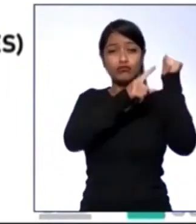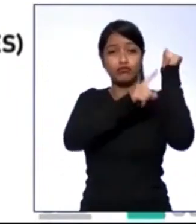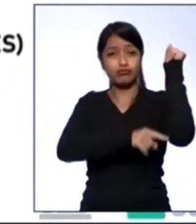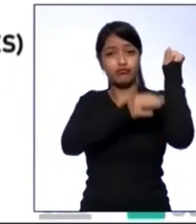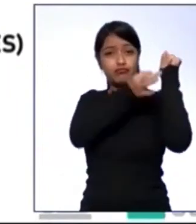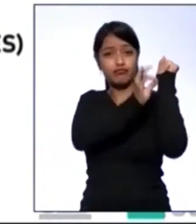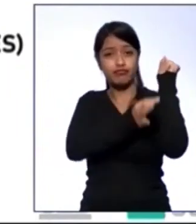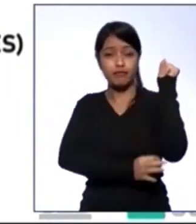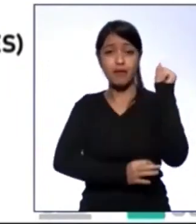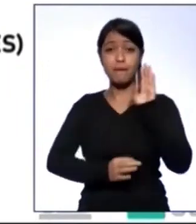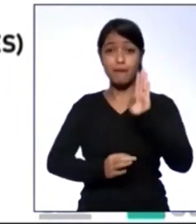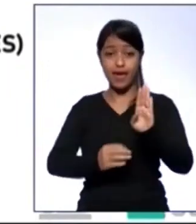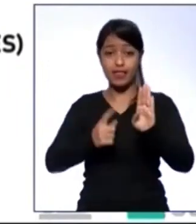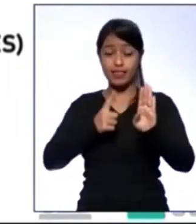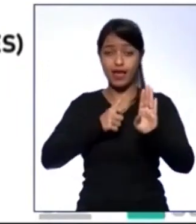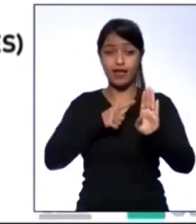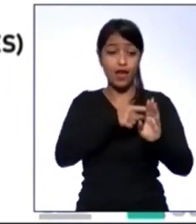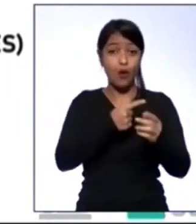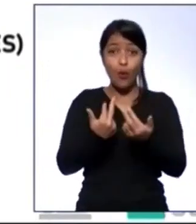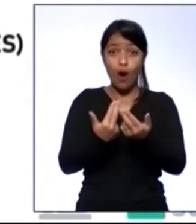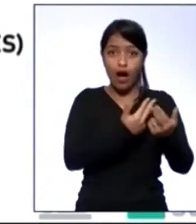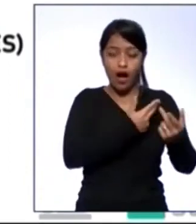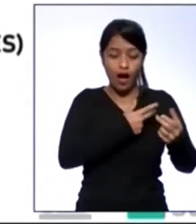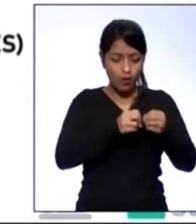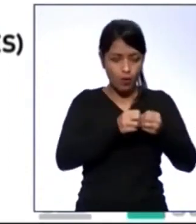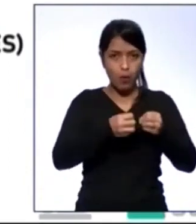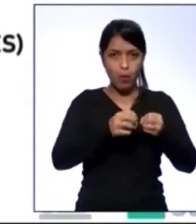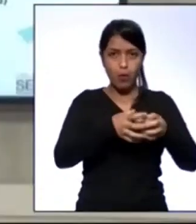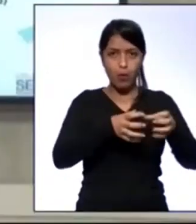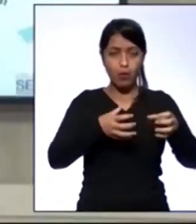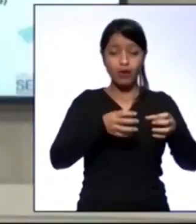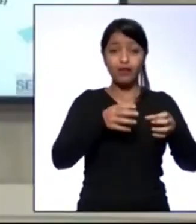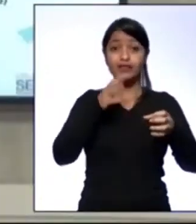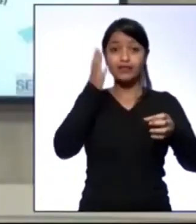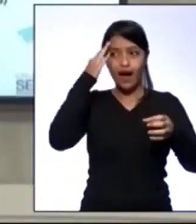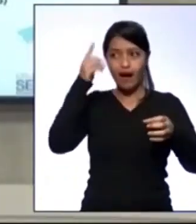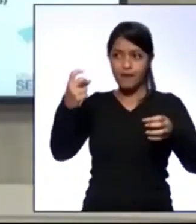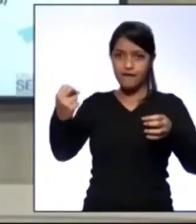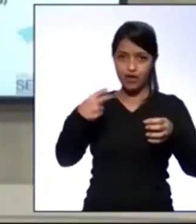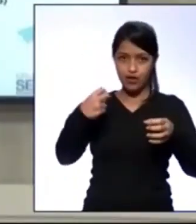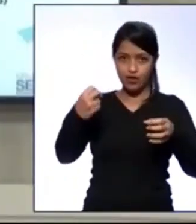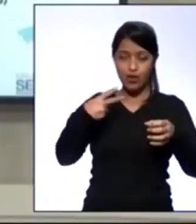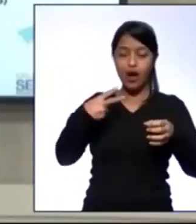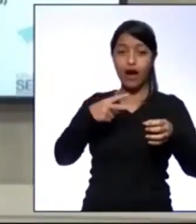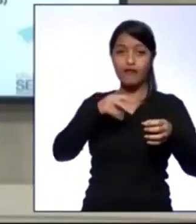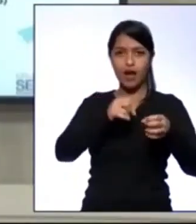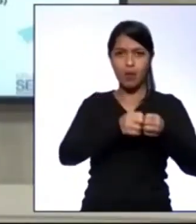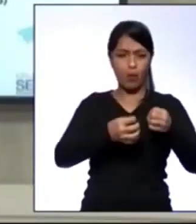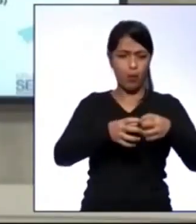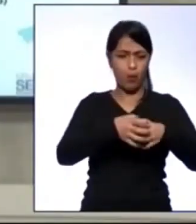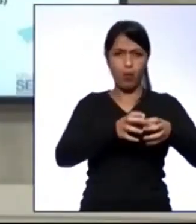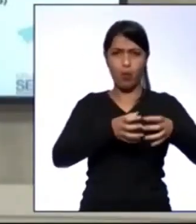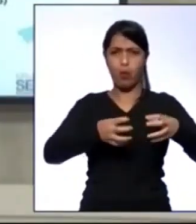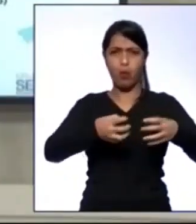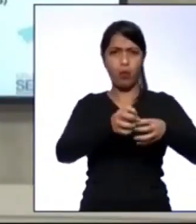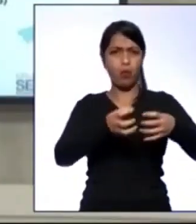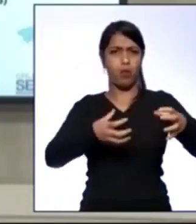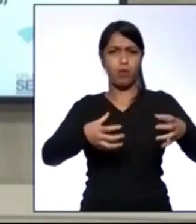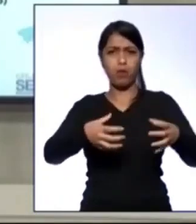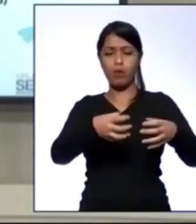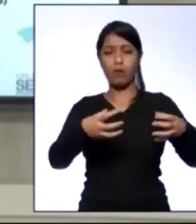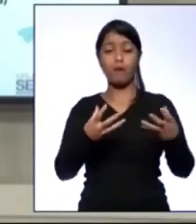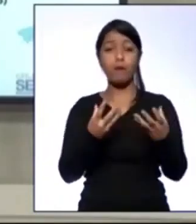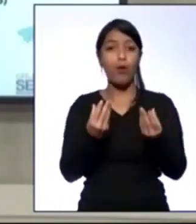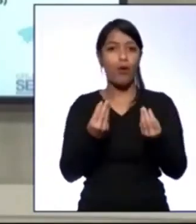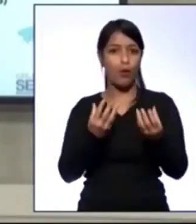si, capazes de reconhecer o mesmo vírus, eu vou então ter uma produção muito grande de anticorpos capaz de